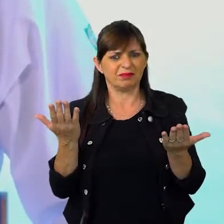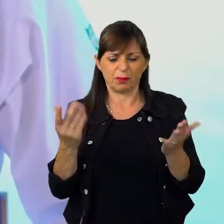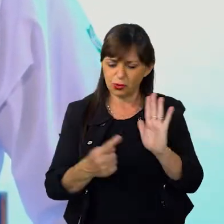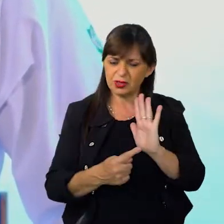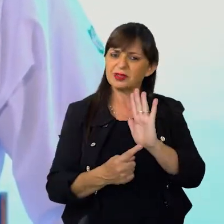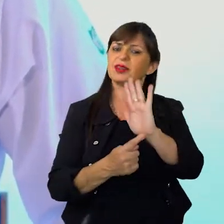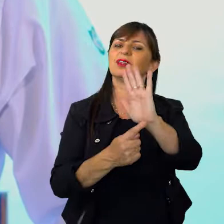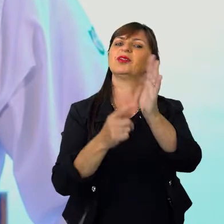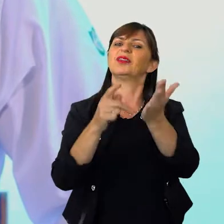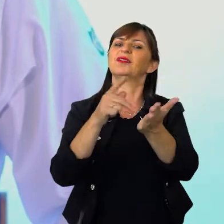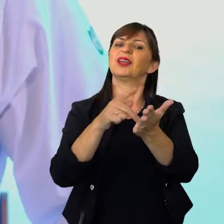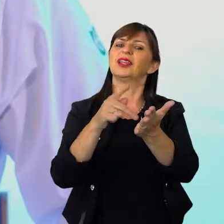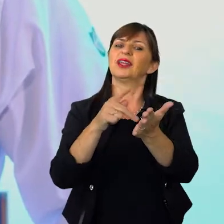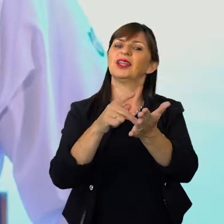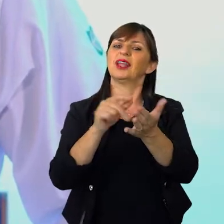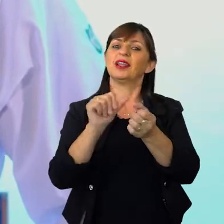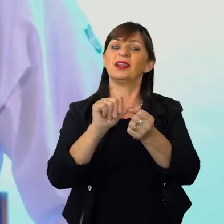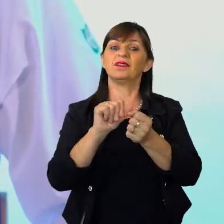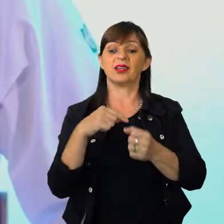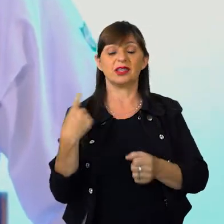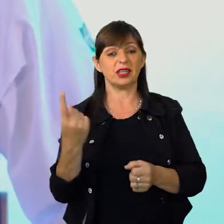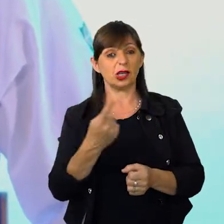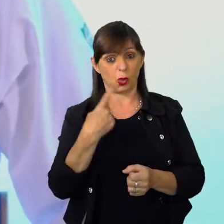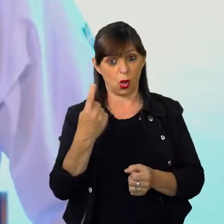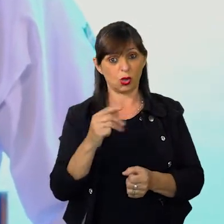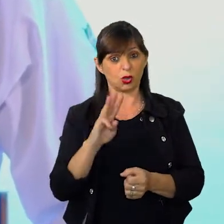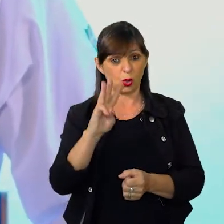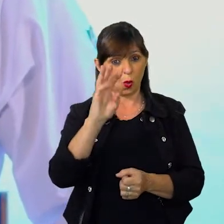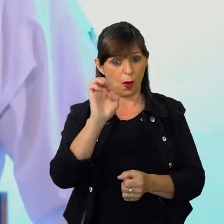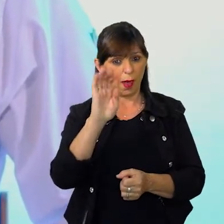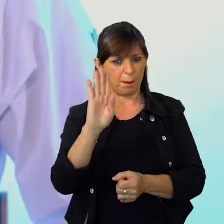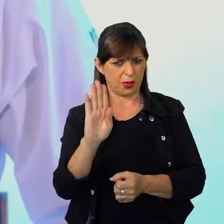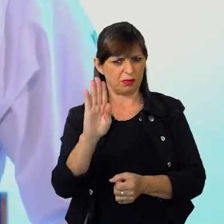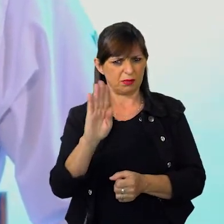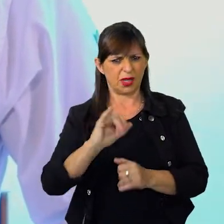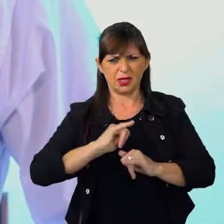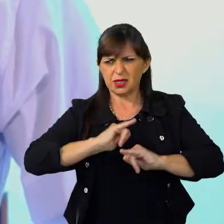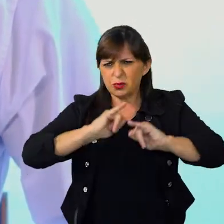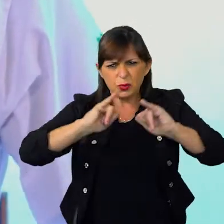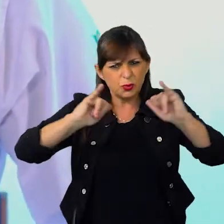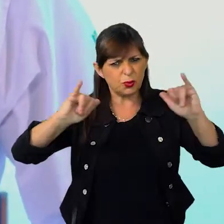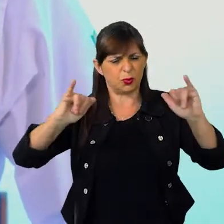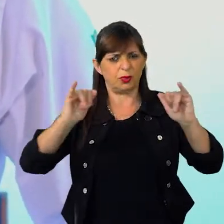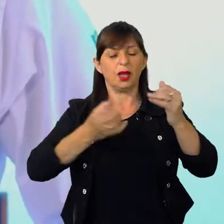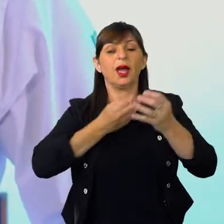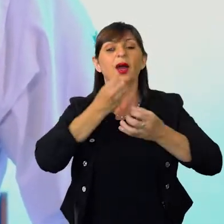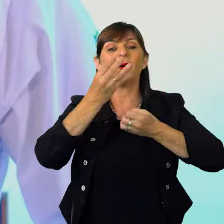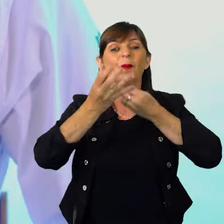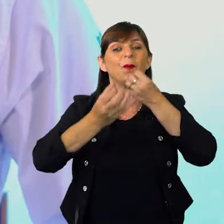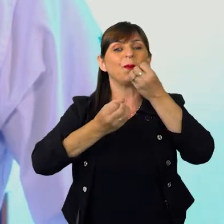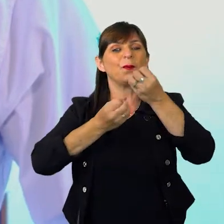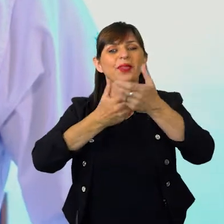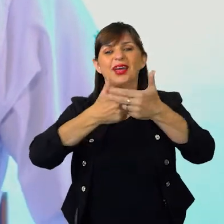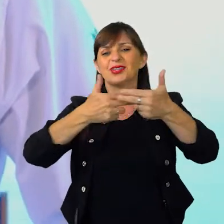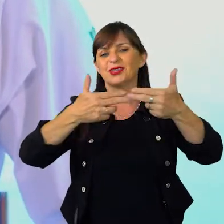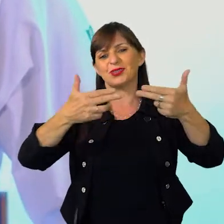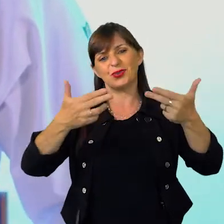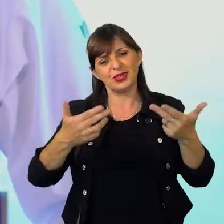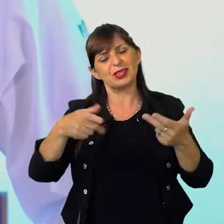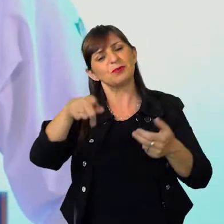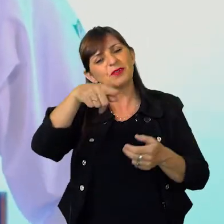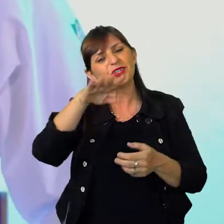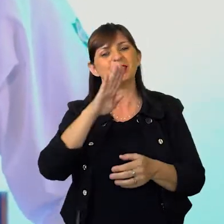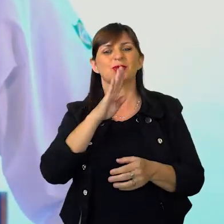nosso ela é só nossa websérie seja a contar o que que eu quero aumenta acontecer nós estamos